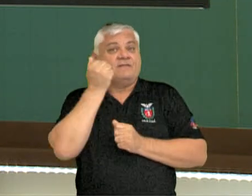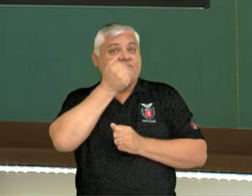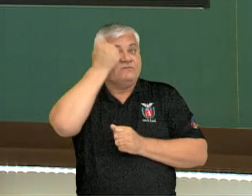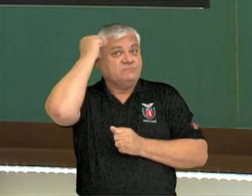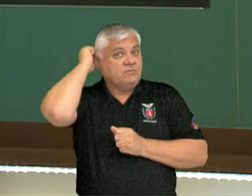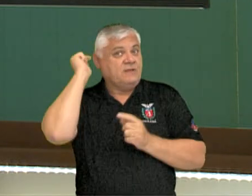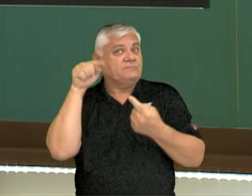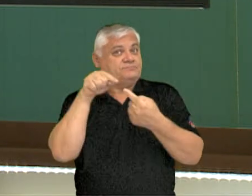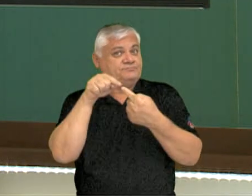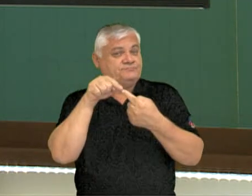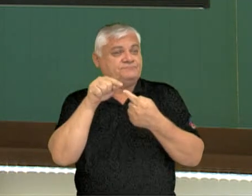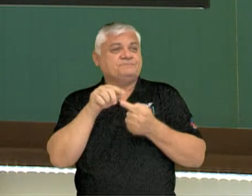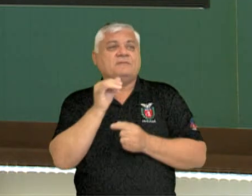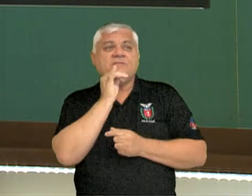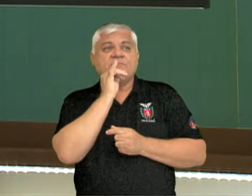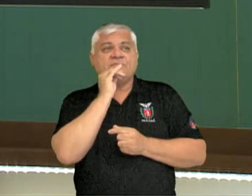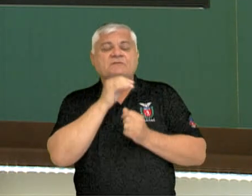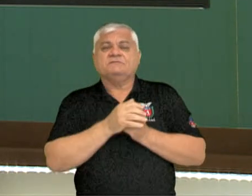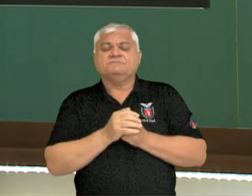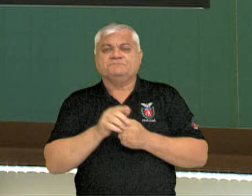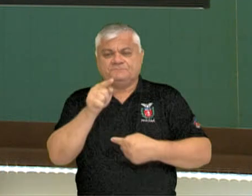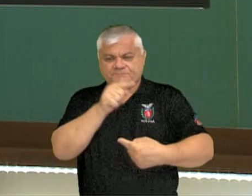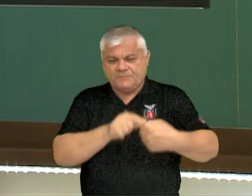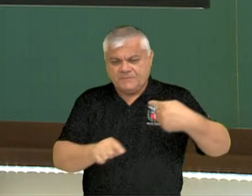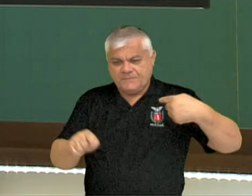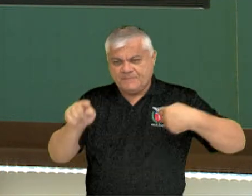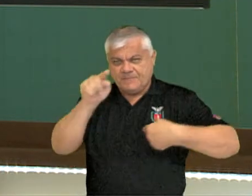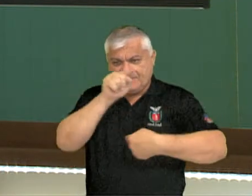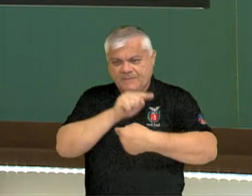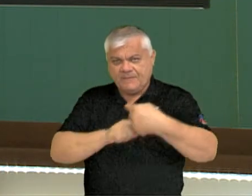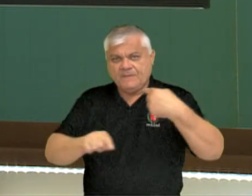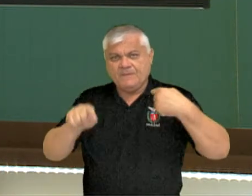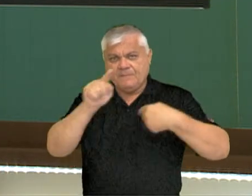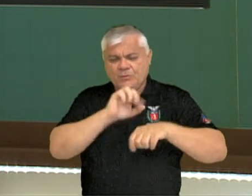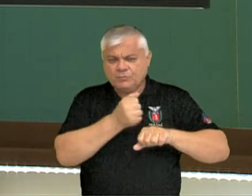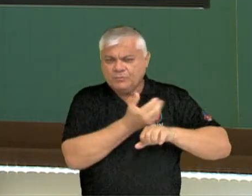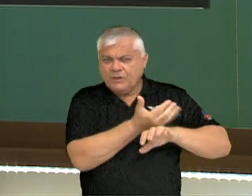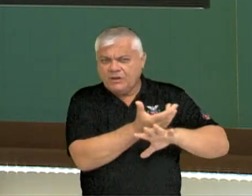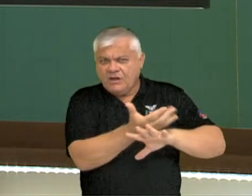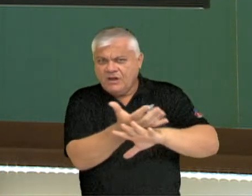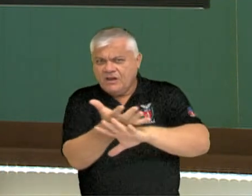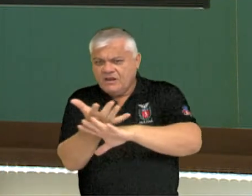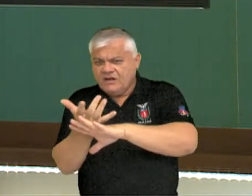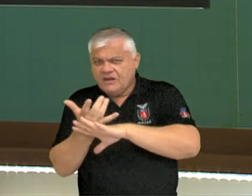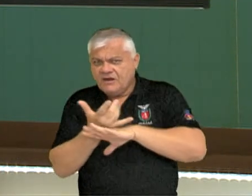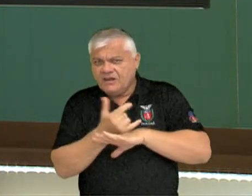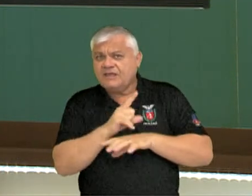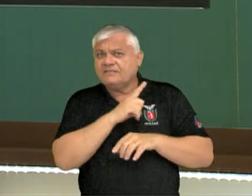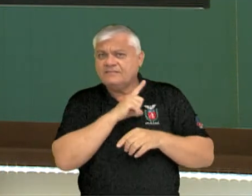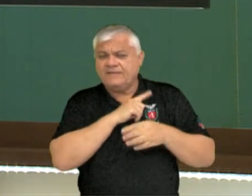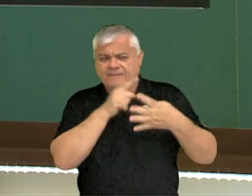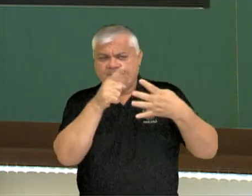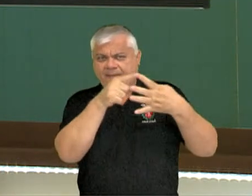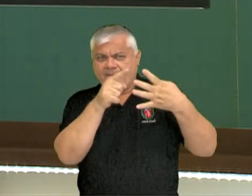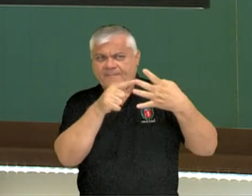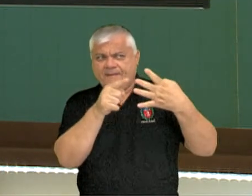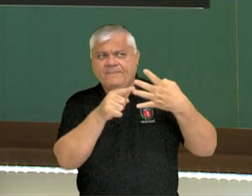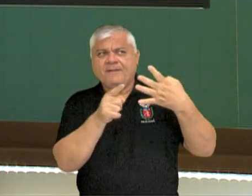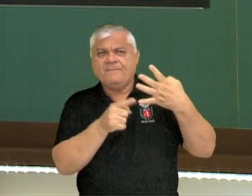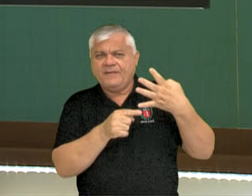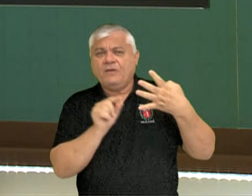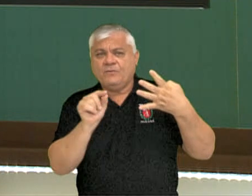vestibular, tá? Onde fala que no ciclo de vida das briófitas podem ser consideradas as seguintes etapas. Então, como a gente